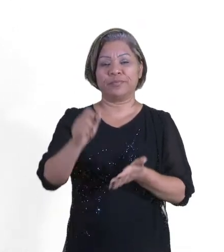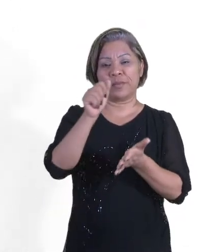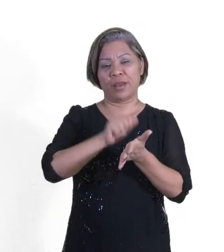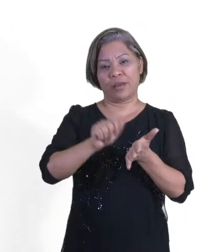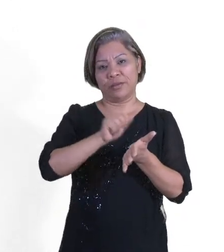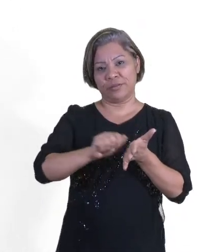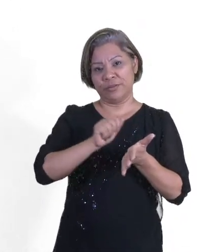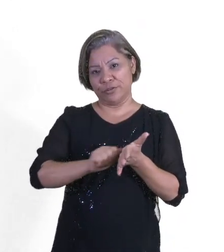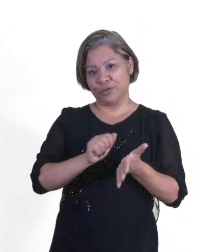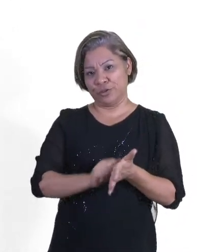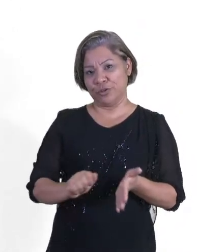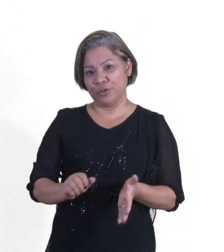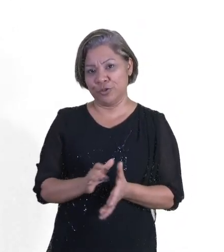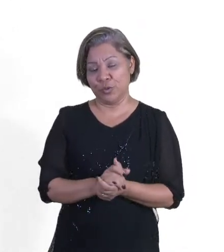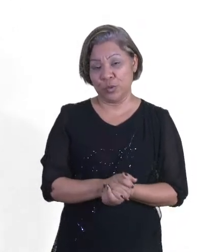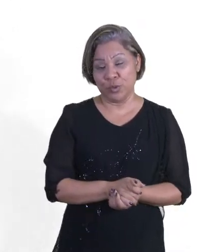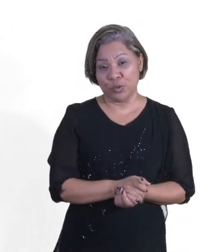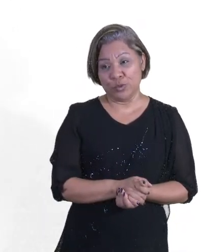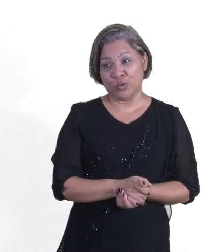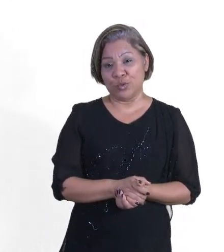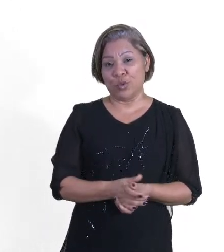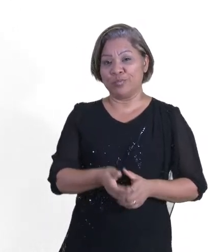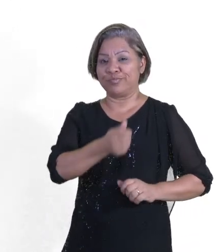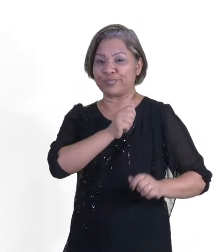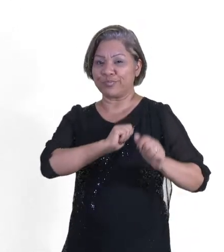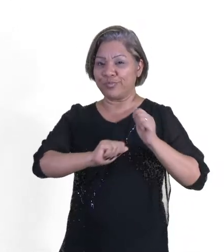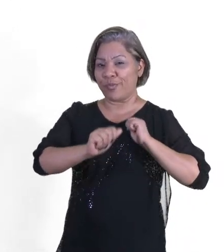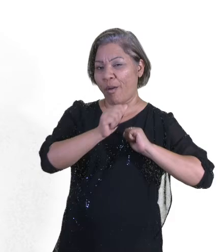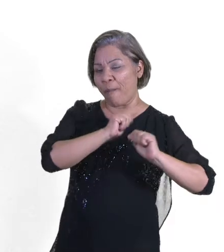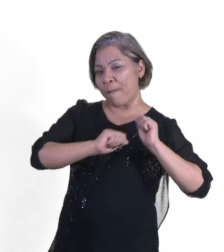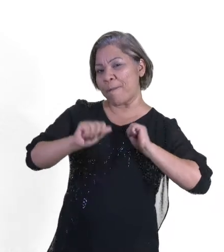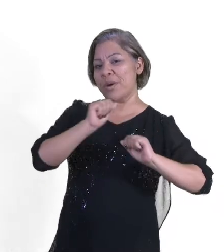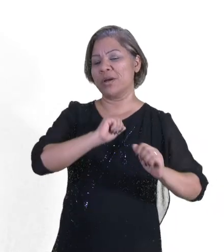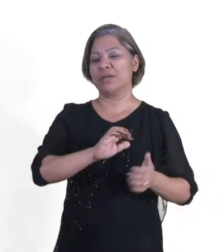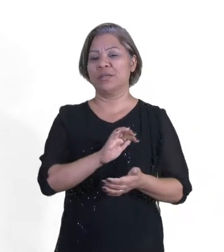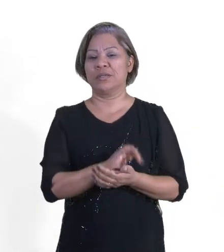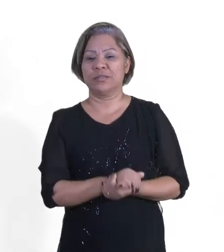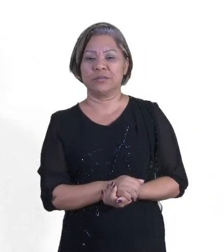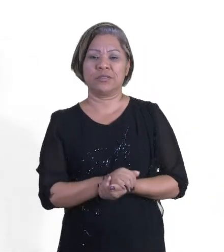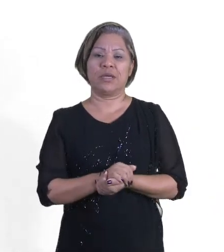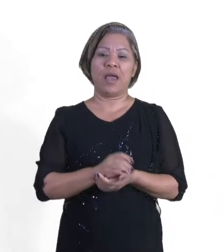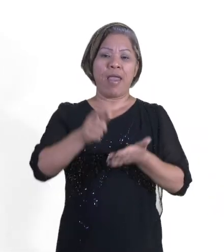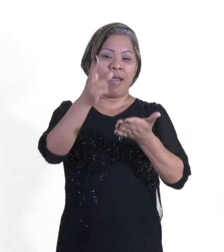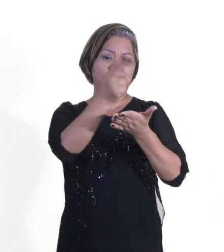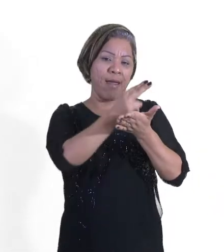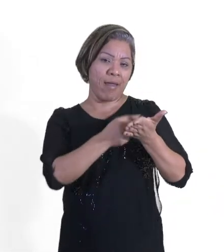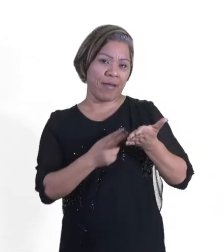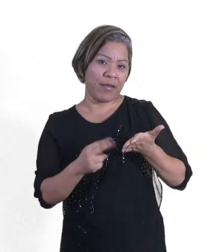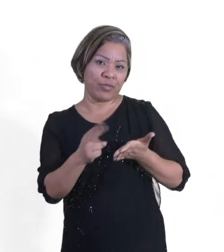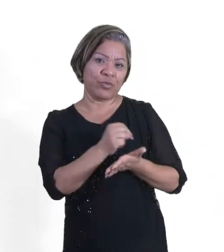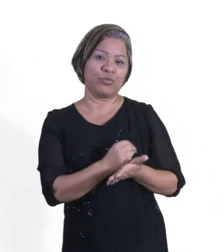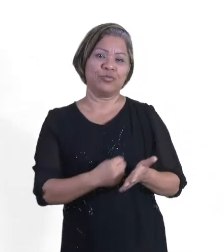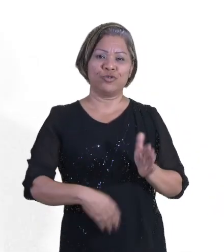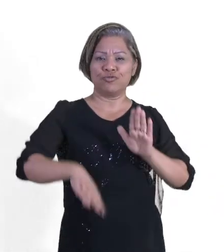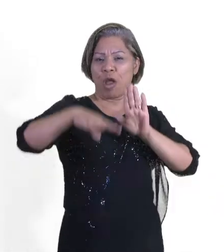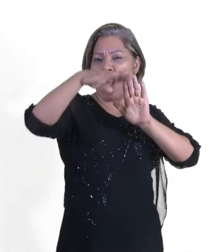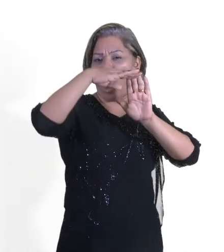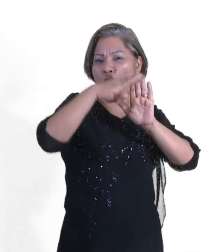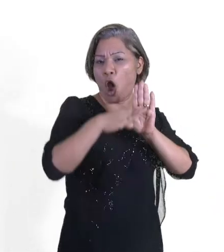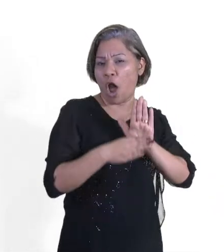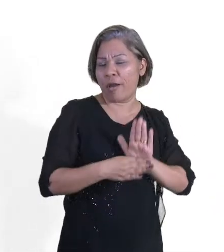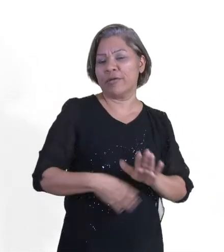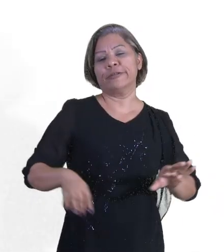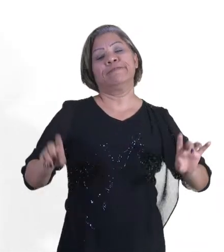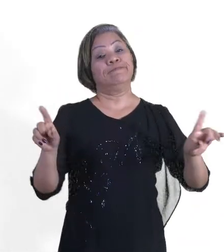Escritor de romances e crônicas, cartunista, roteirista e músico. Luiz